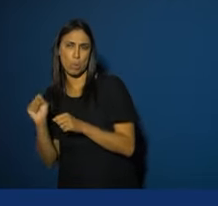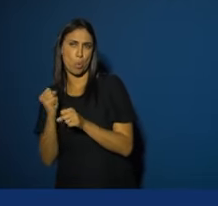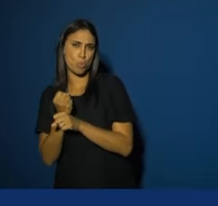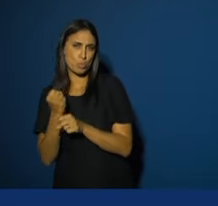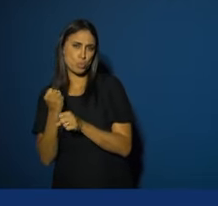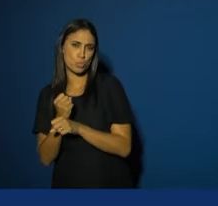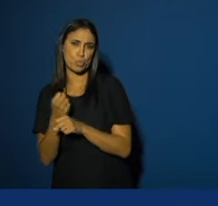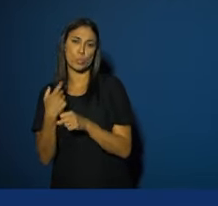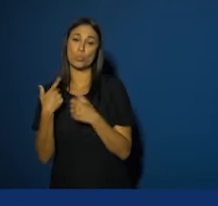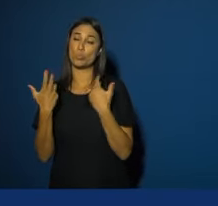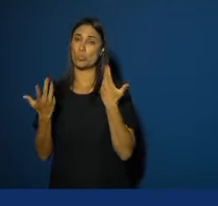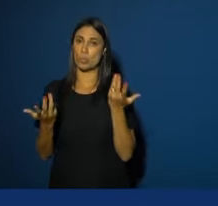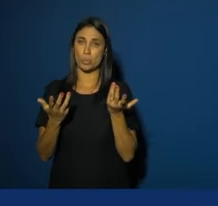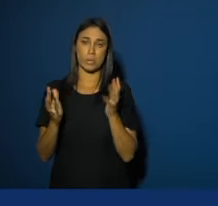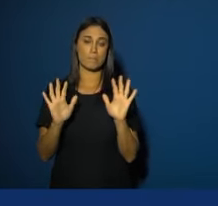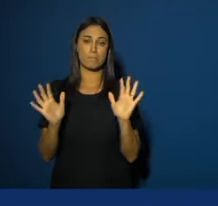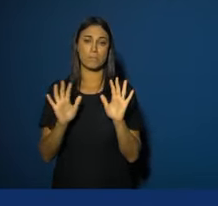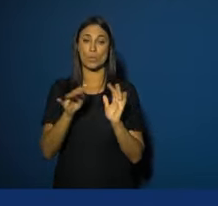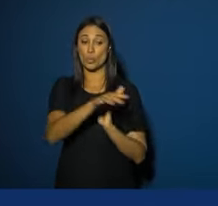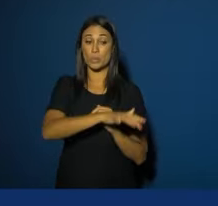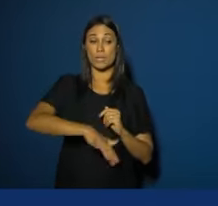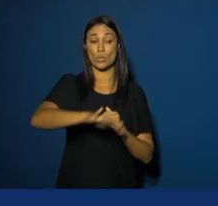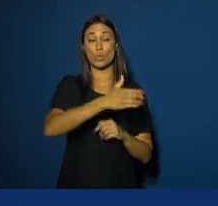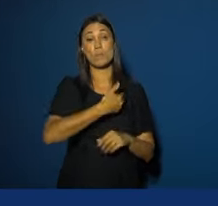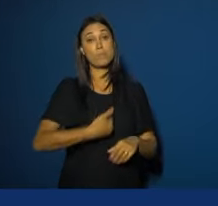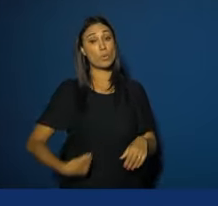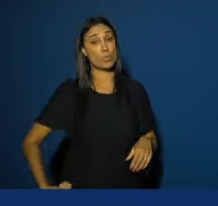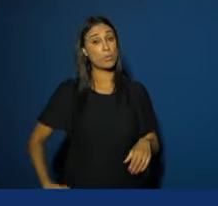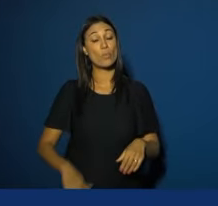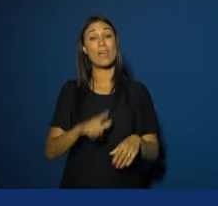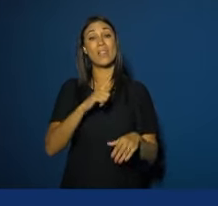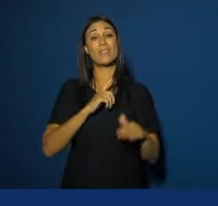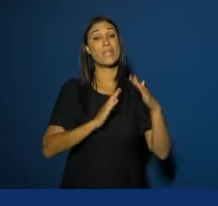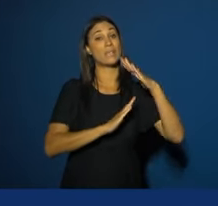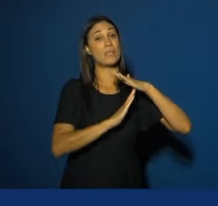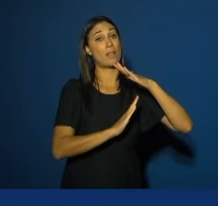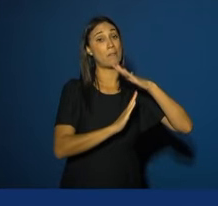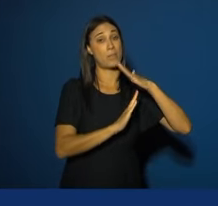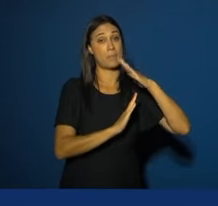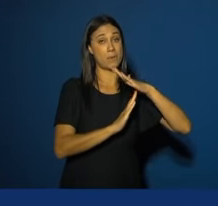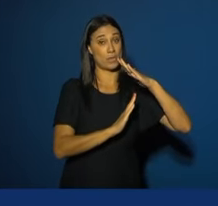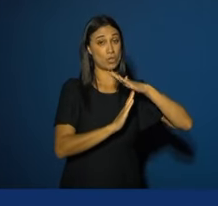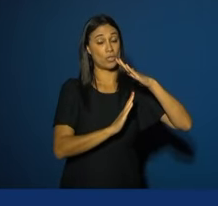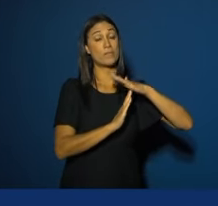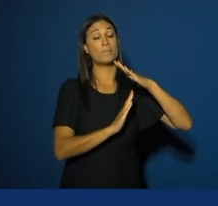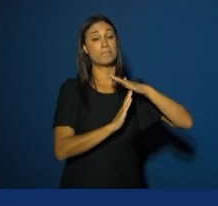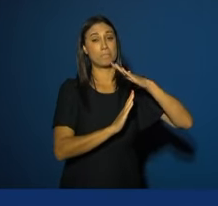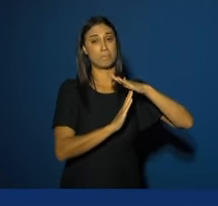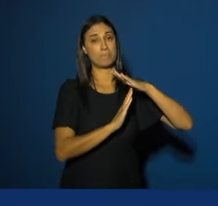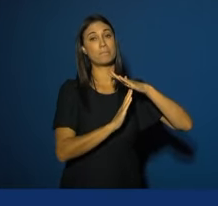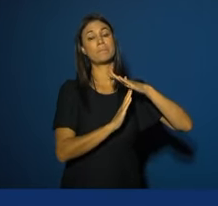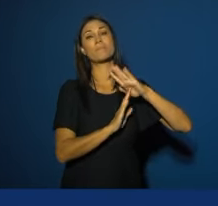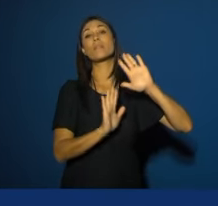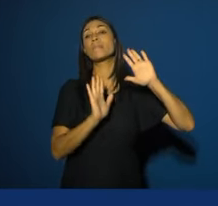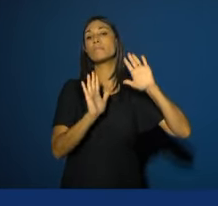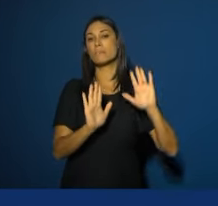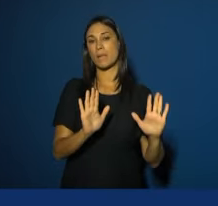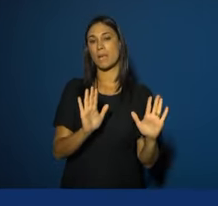ou negócio construção no setor público ele tem essa esse limite esse